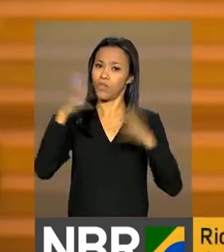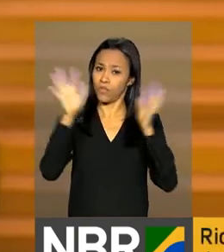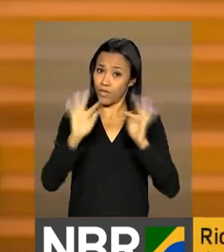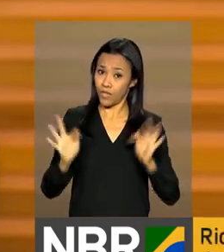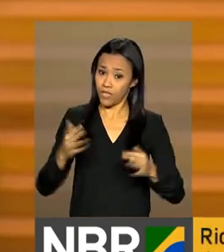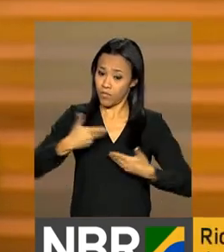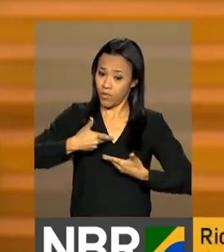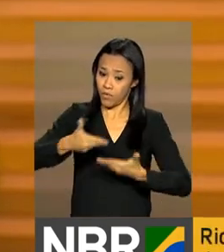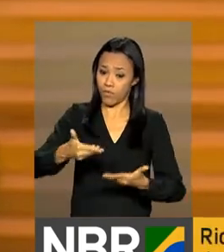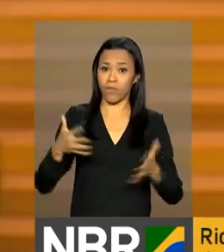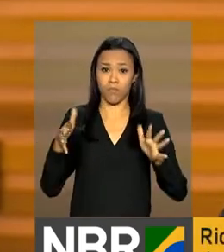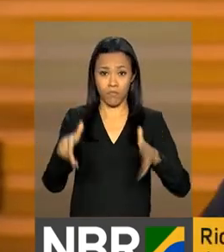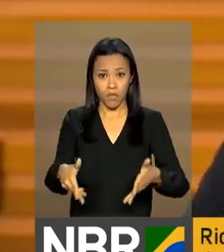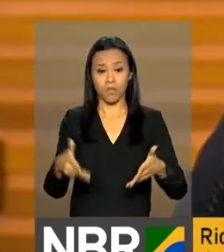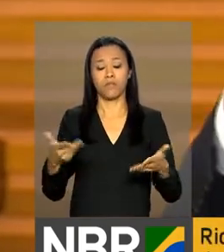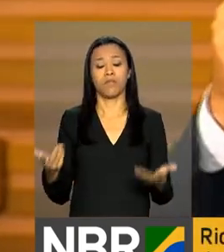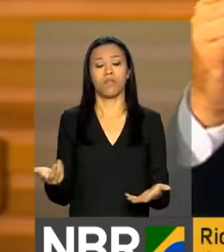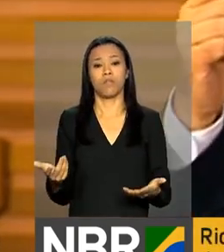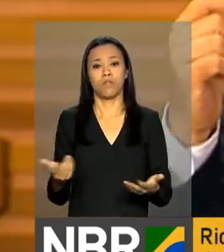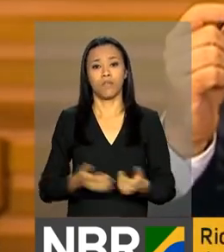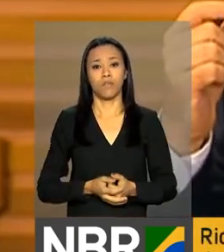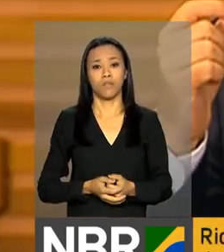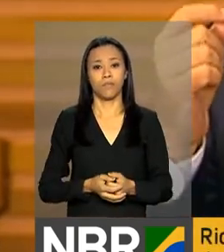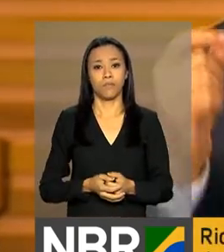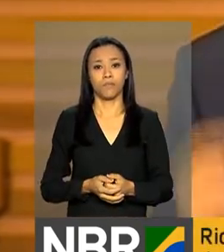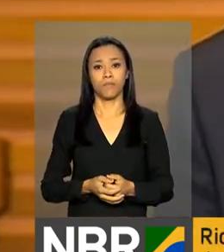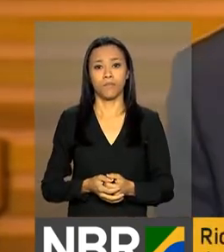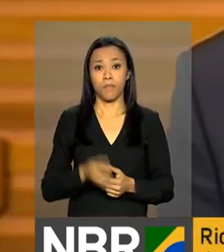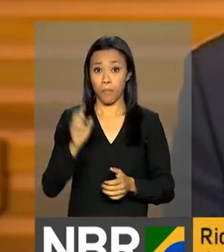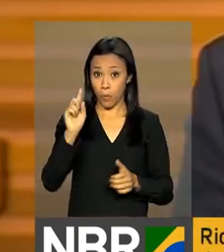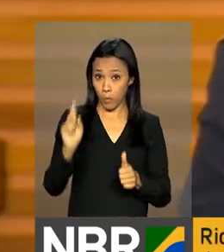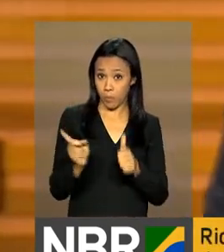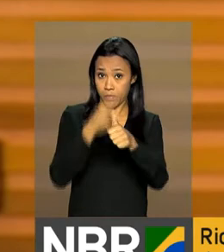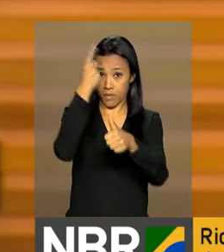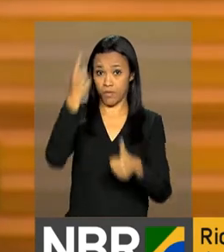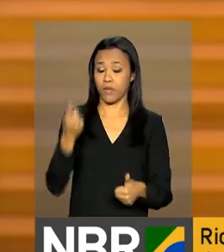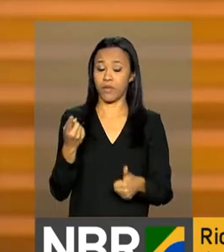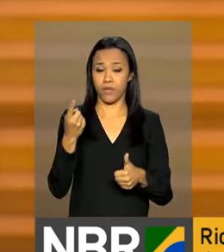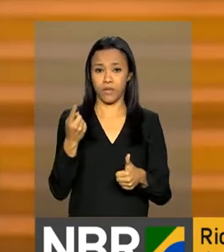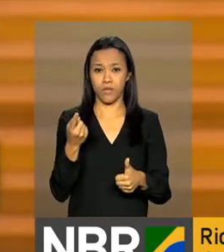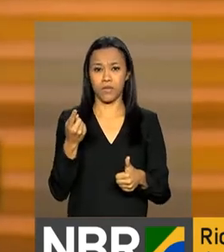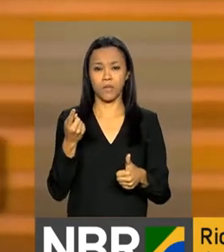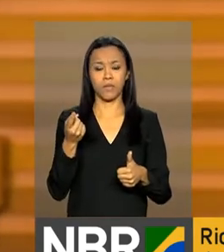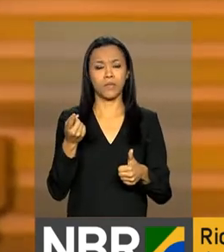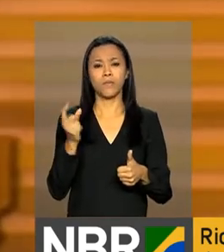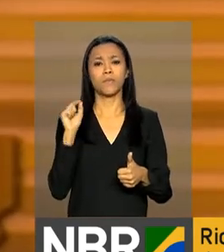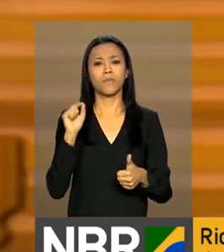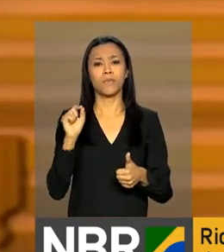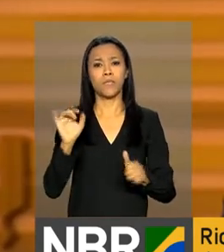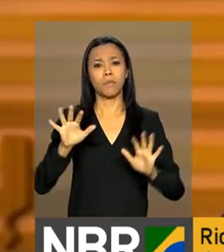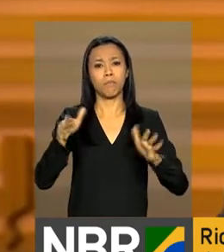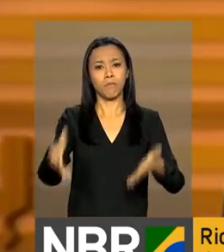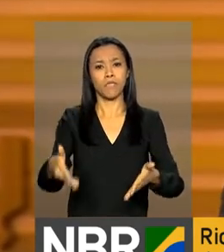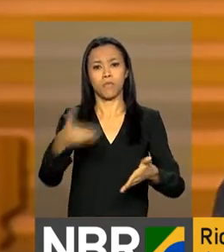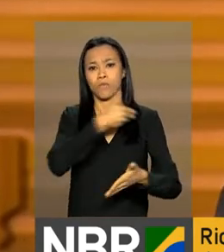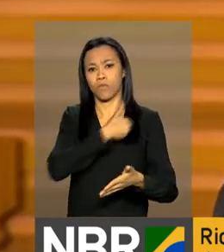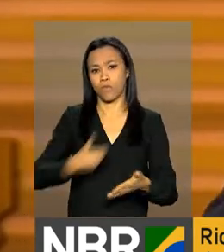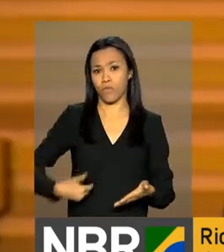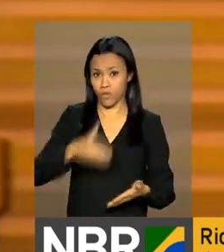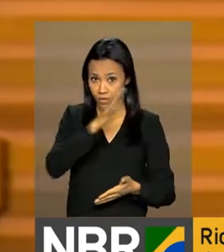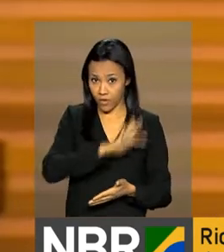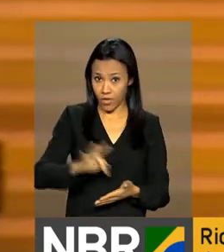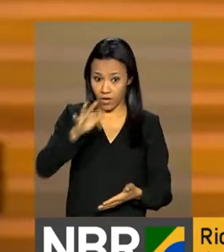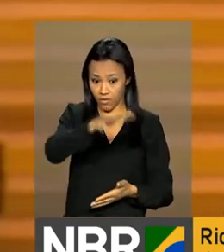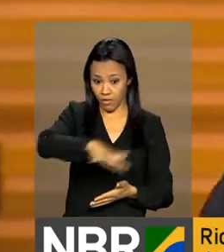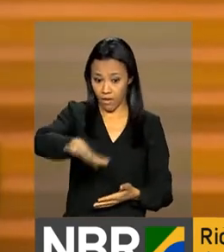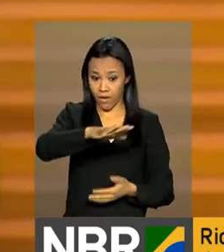ter participado ativamente do primeiro processo da participação do governo federal na área de segurança, que eu